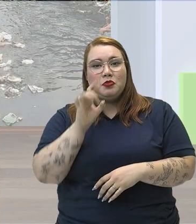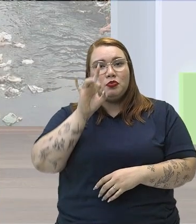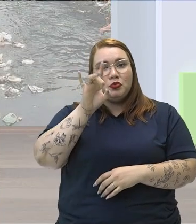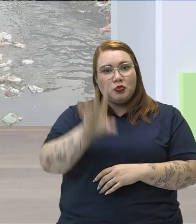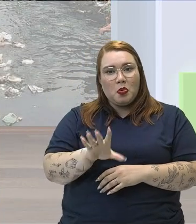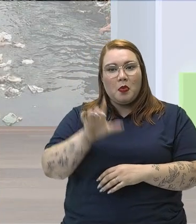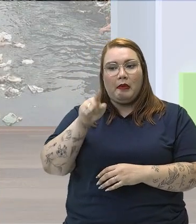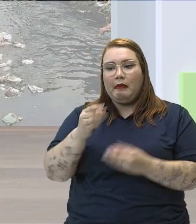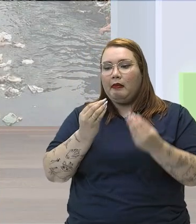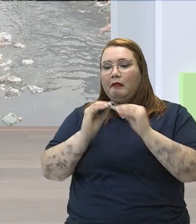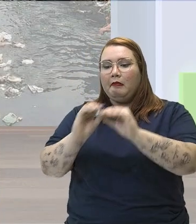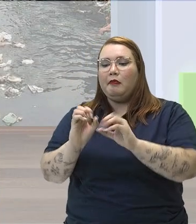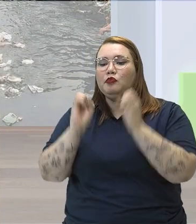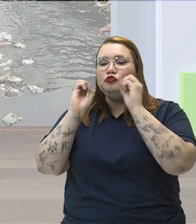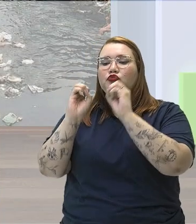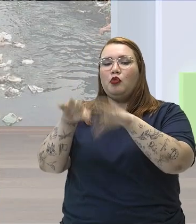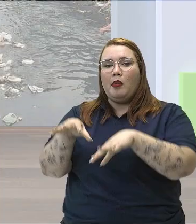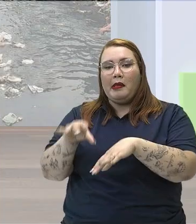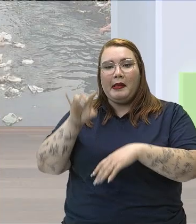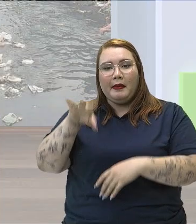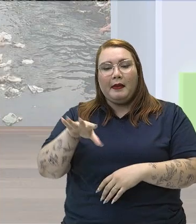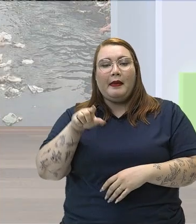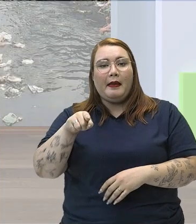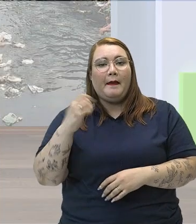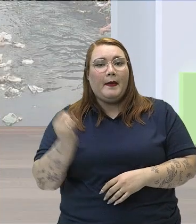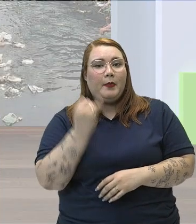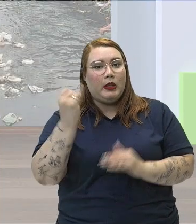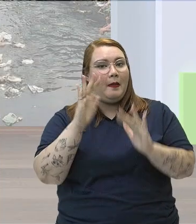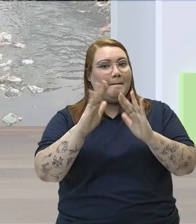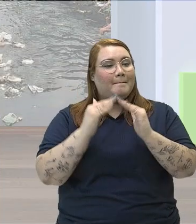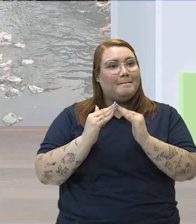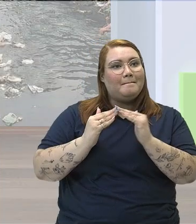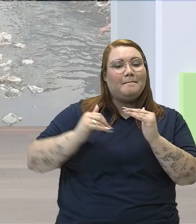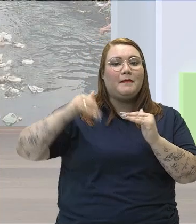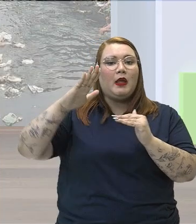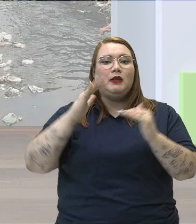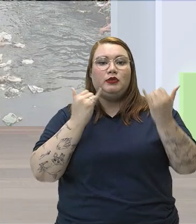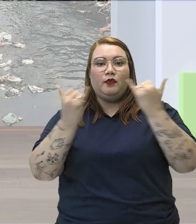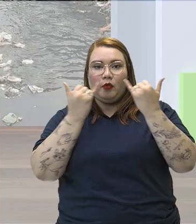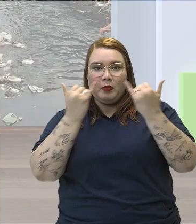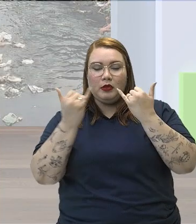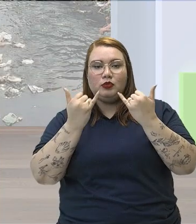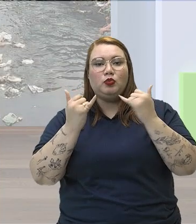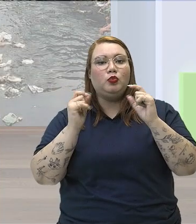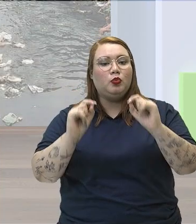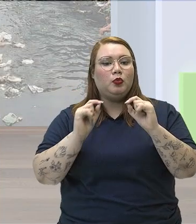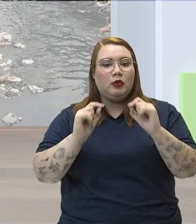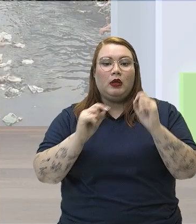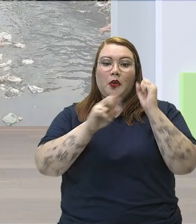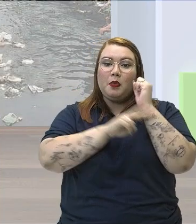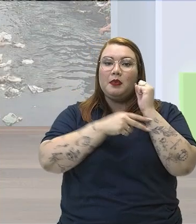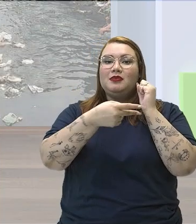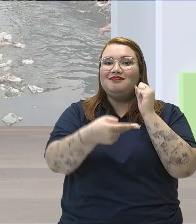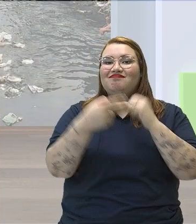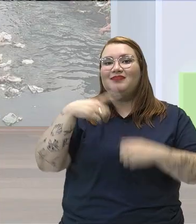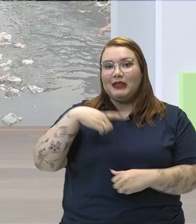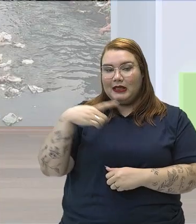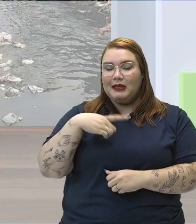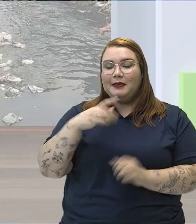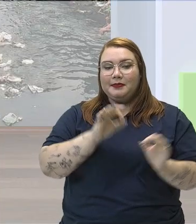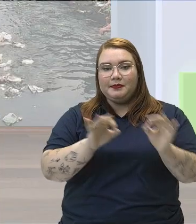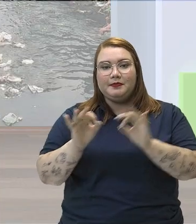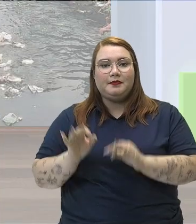mais além dentro da importância, né? do entendimento da gente, das consequências desse